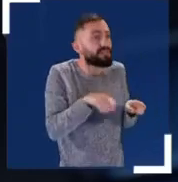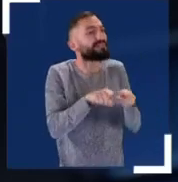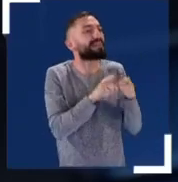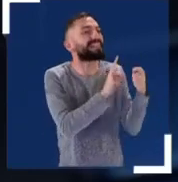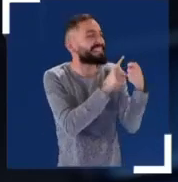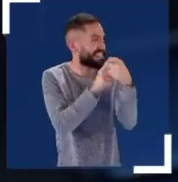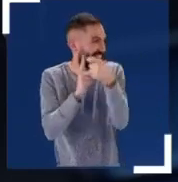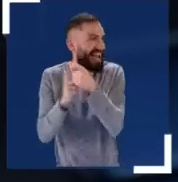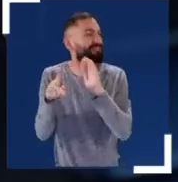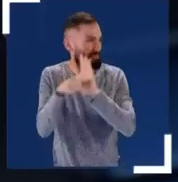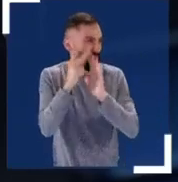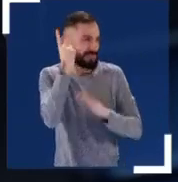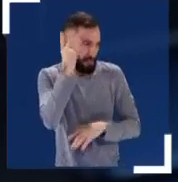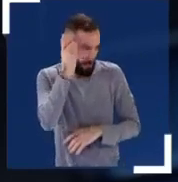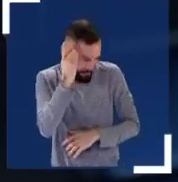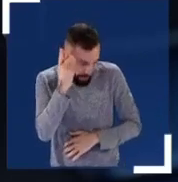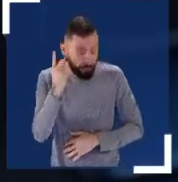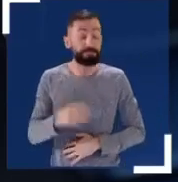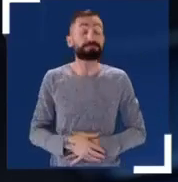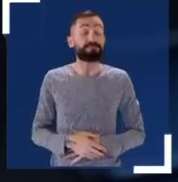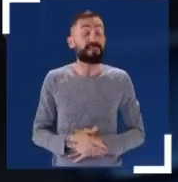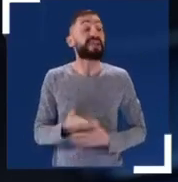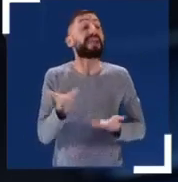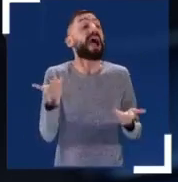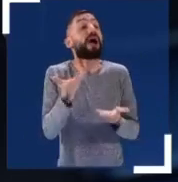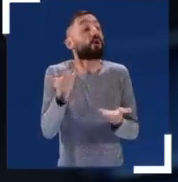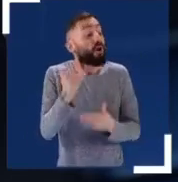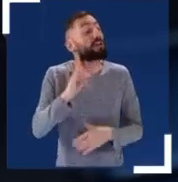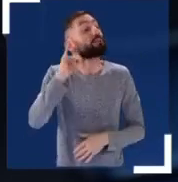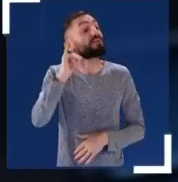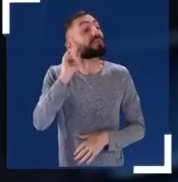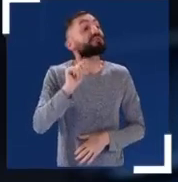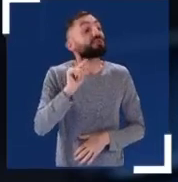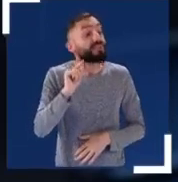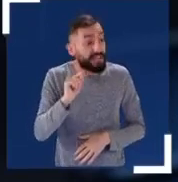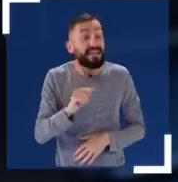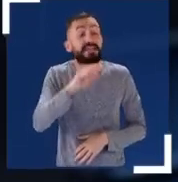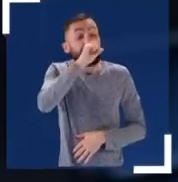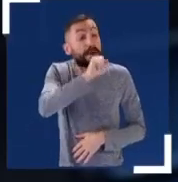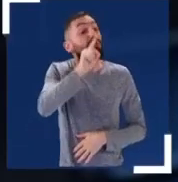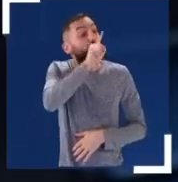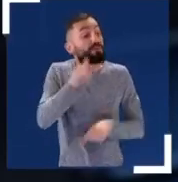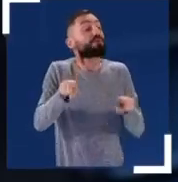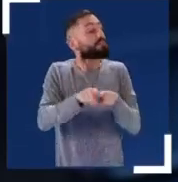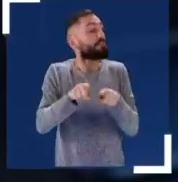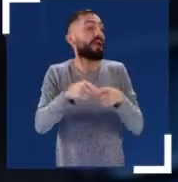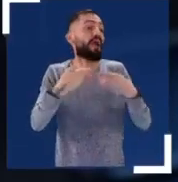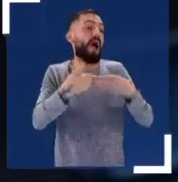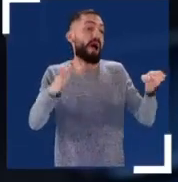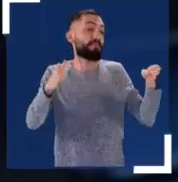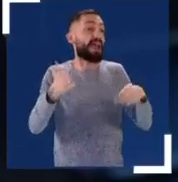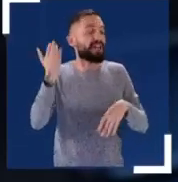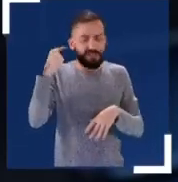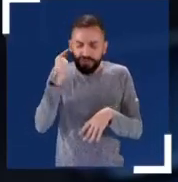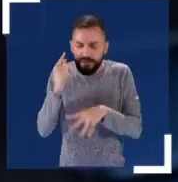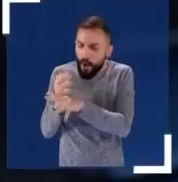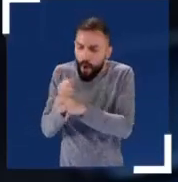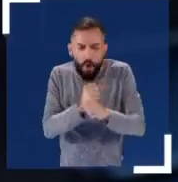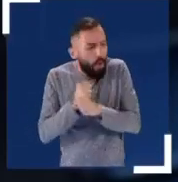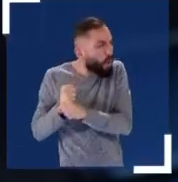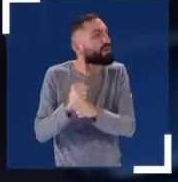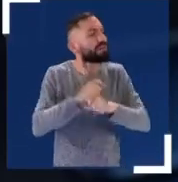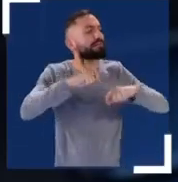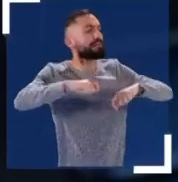cidades do estado de São Paulo. E aí a novidade é abrir os ambulatórios ao final de semana. Nós fizemos a conta, é possível,